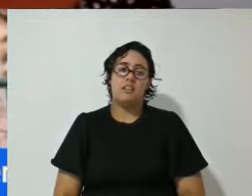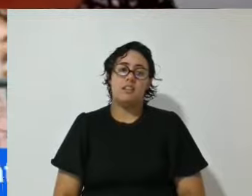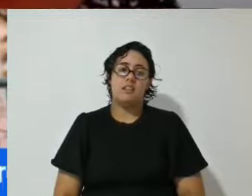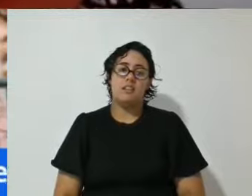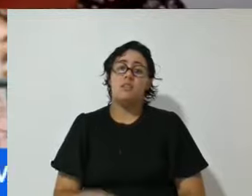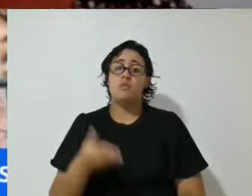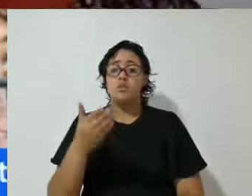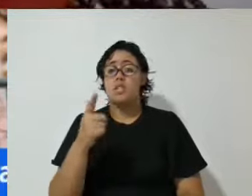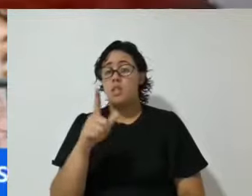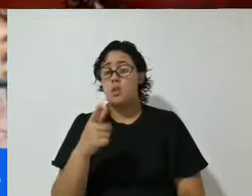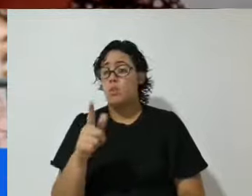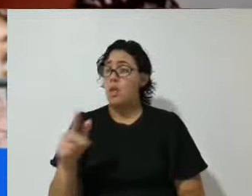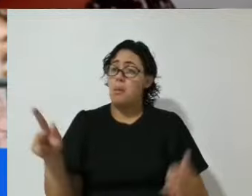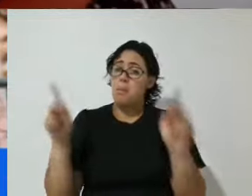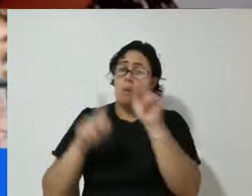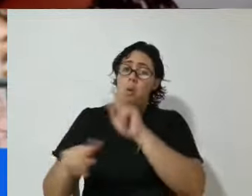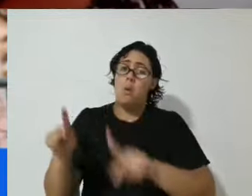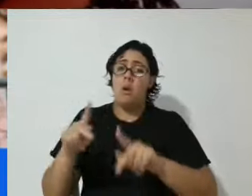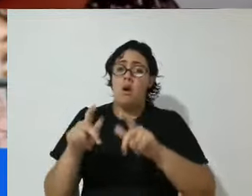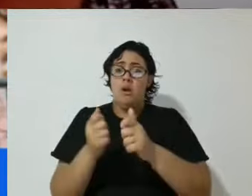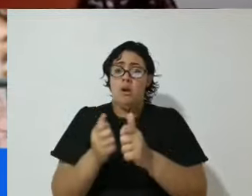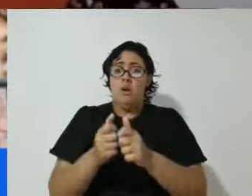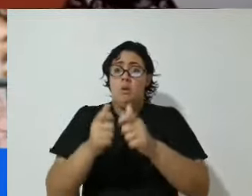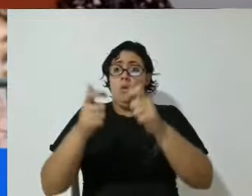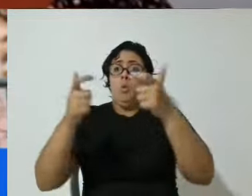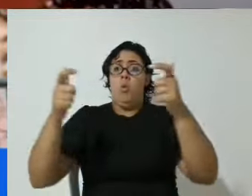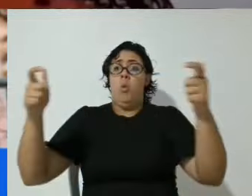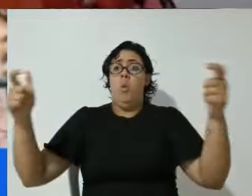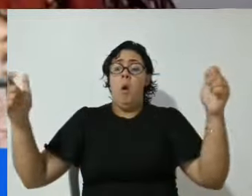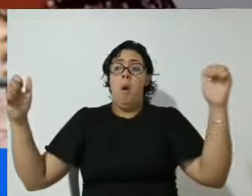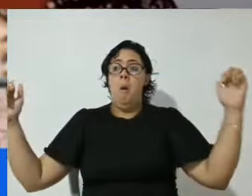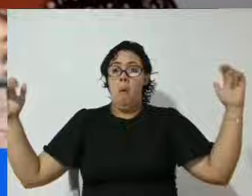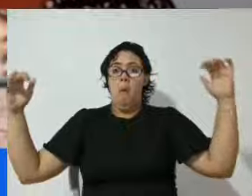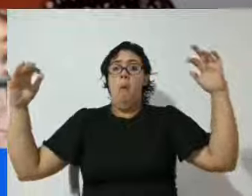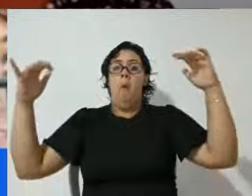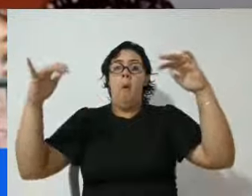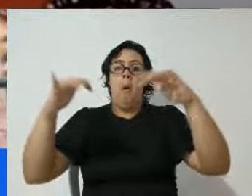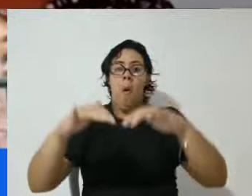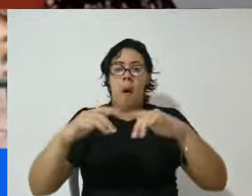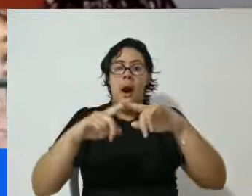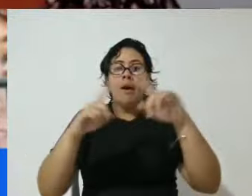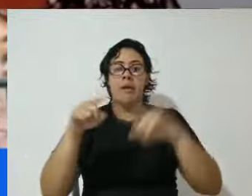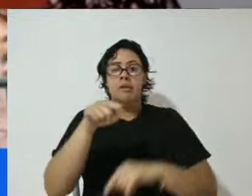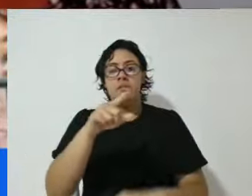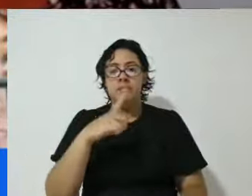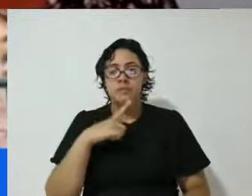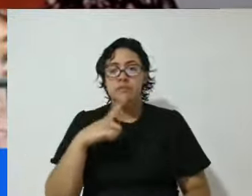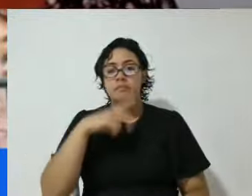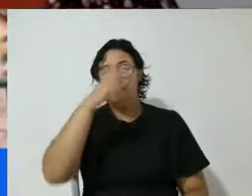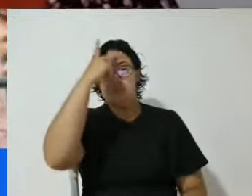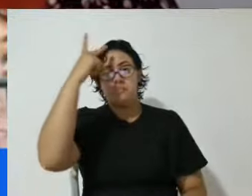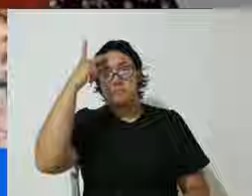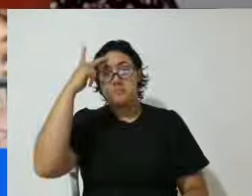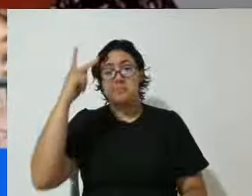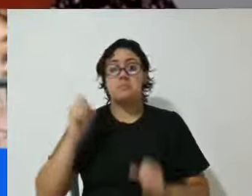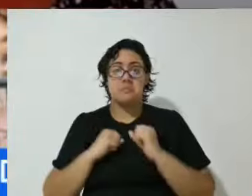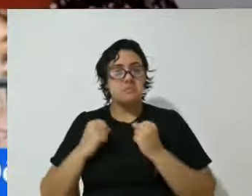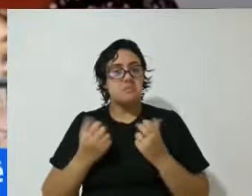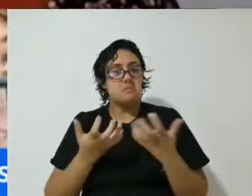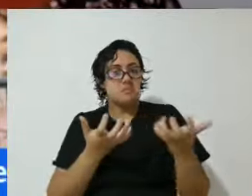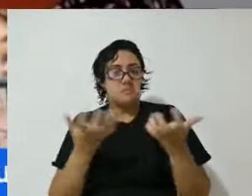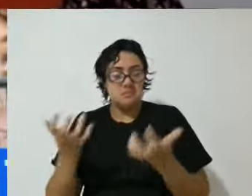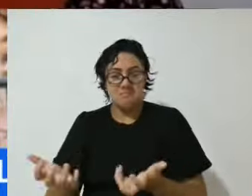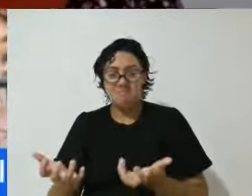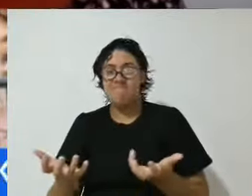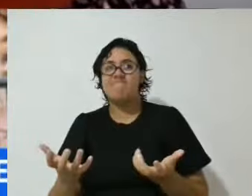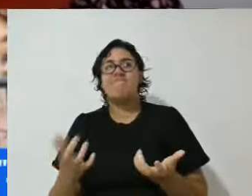aquele público, aquela quantidade de pessoas, mas você tem ali pessoas que foram por essa tratativa,